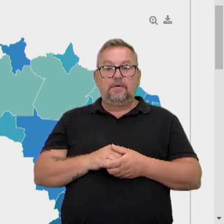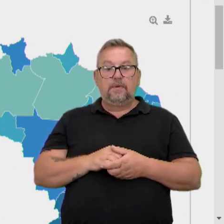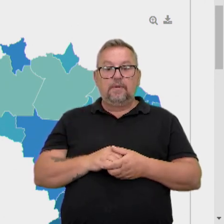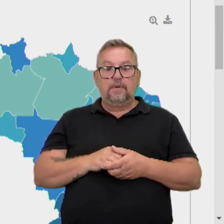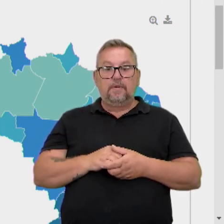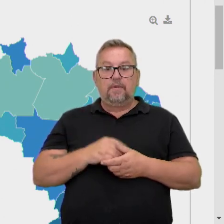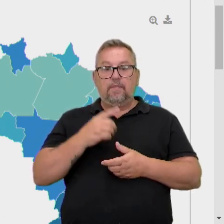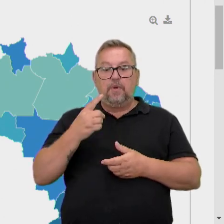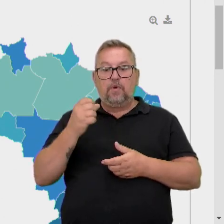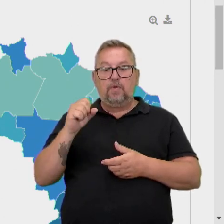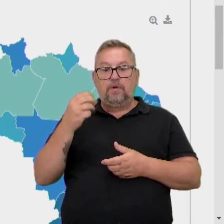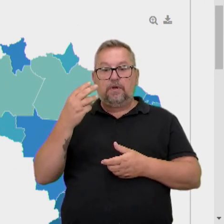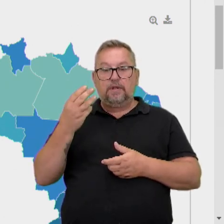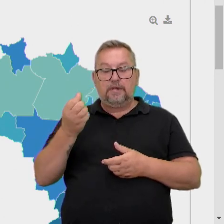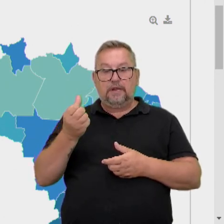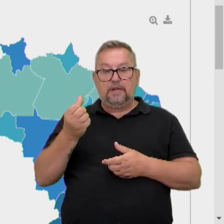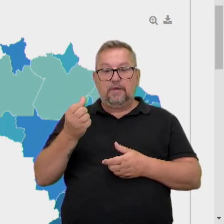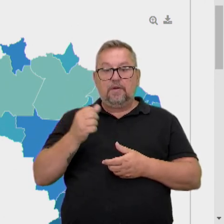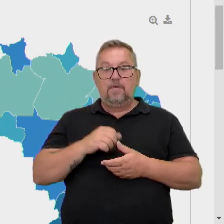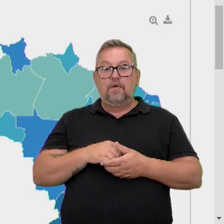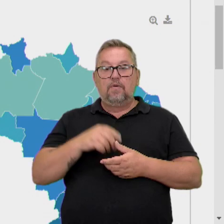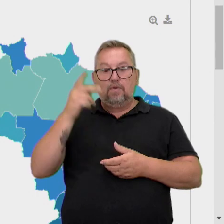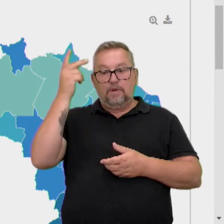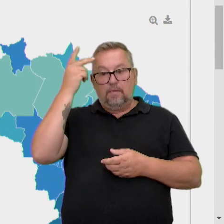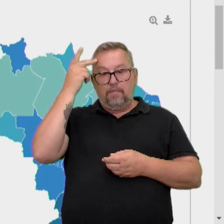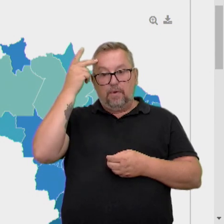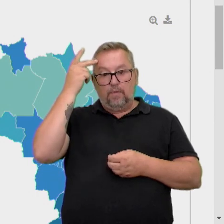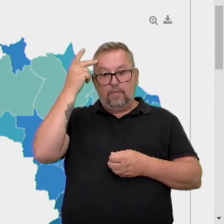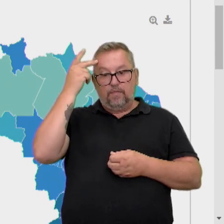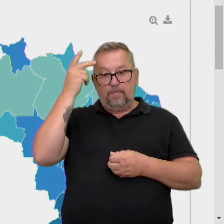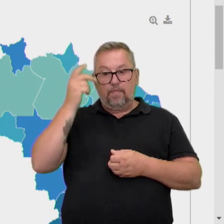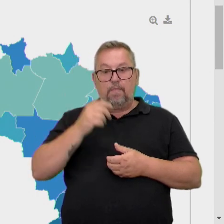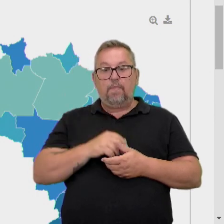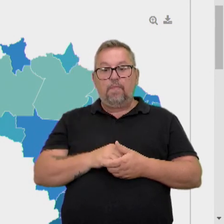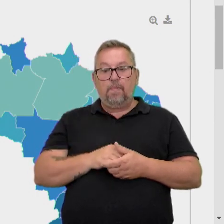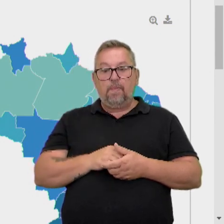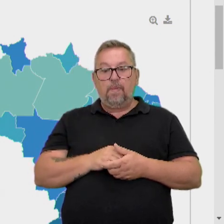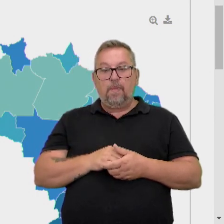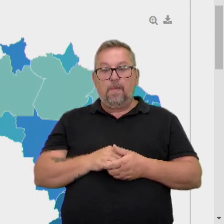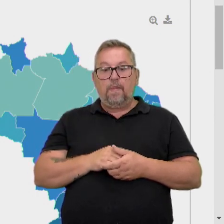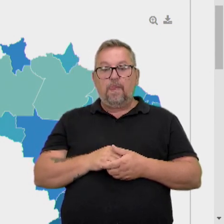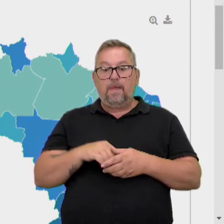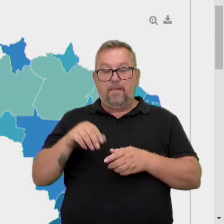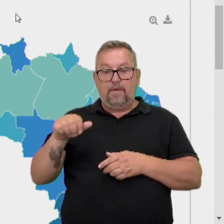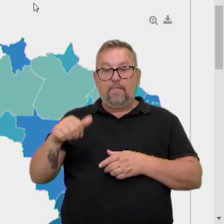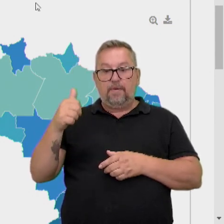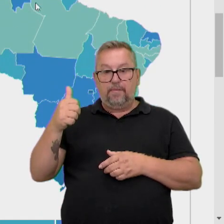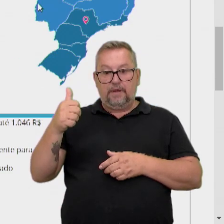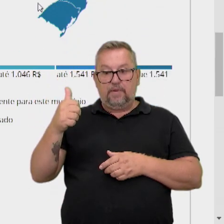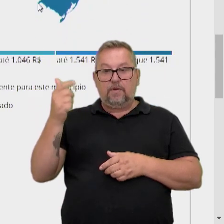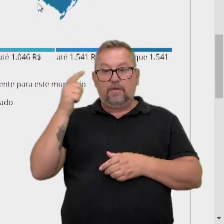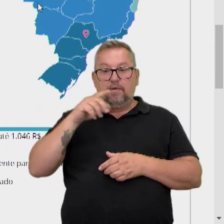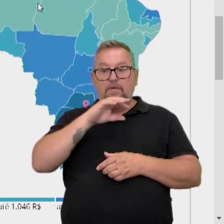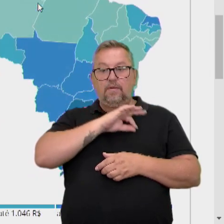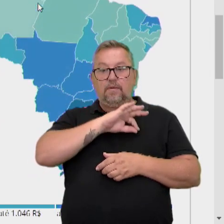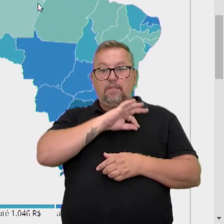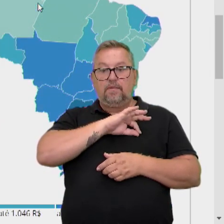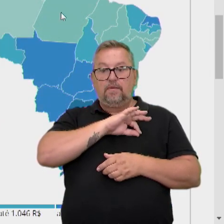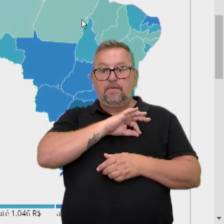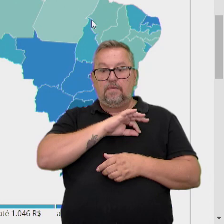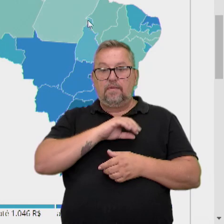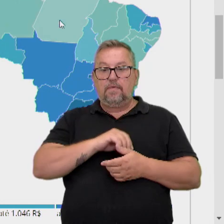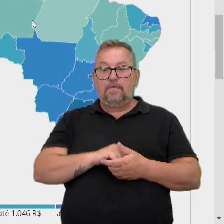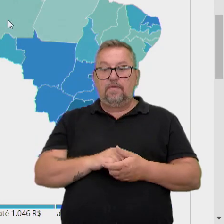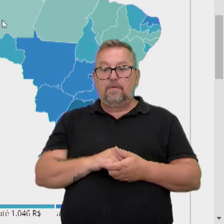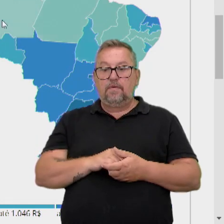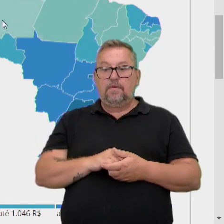de 1.836 no estado de São Paulo, então também ele é primeiro colocado em renda per capita, está aqui,